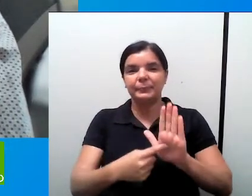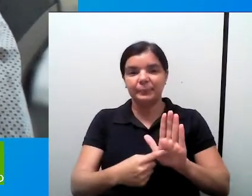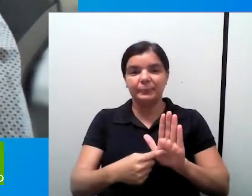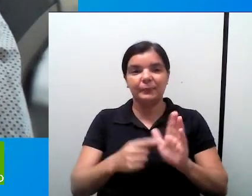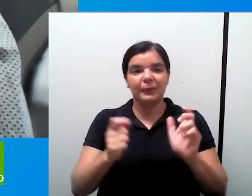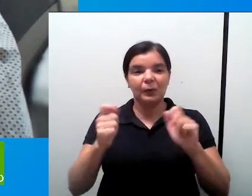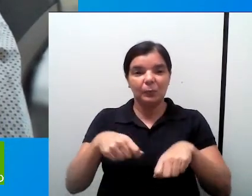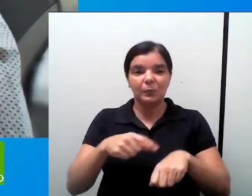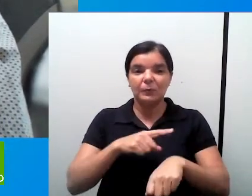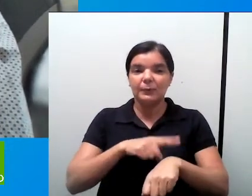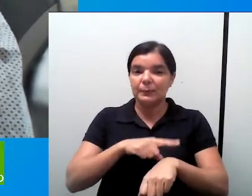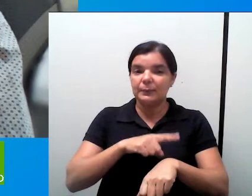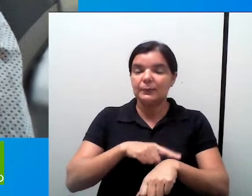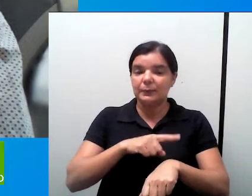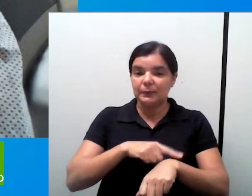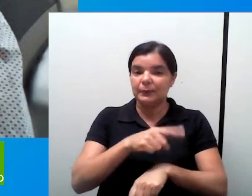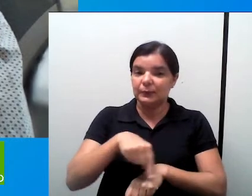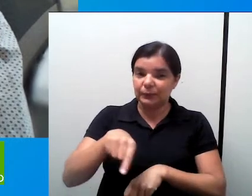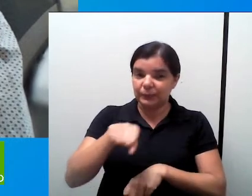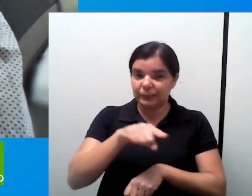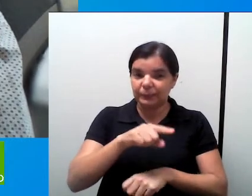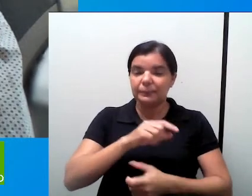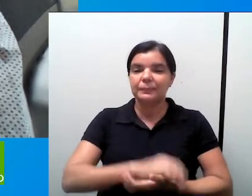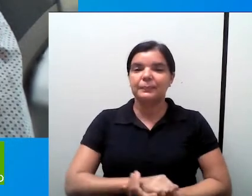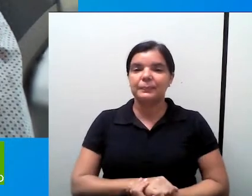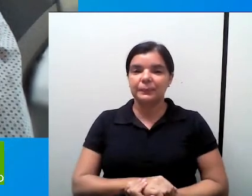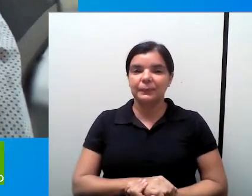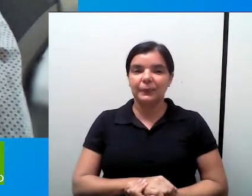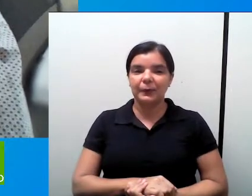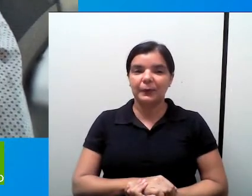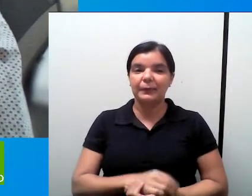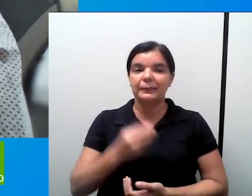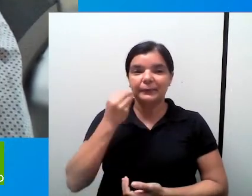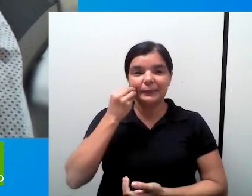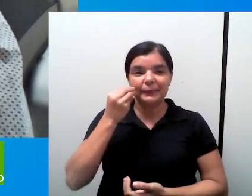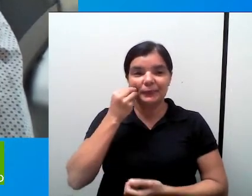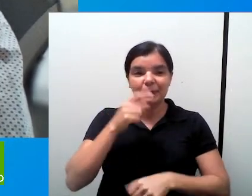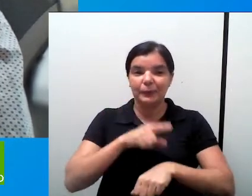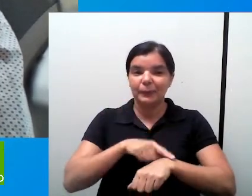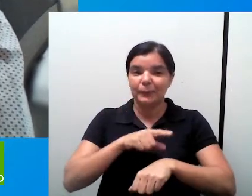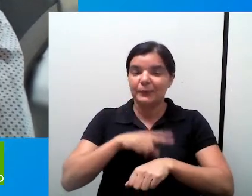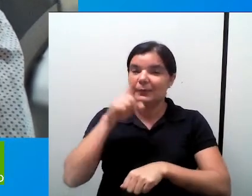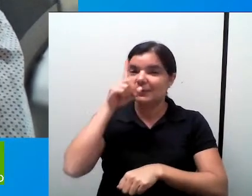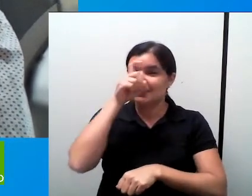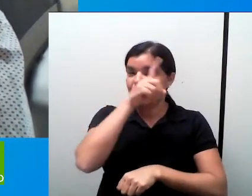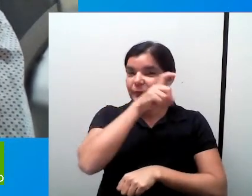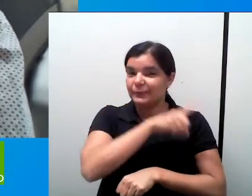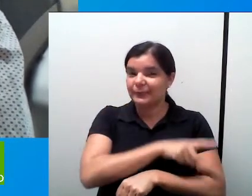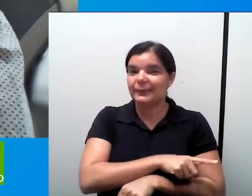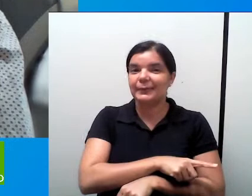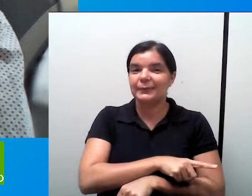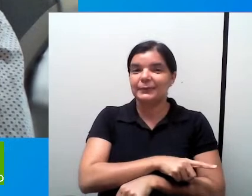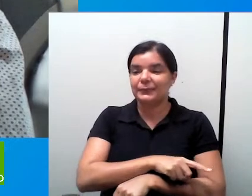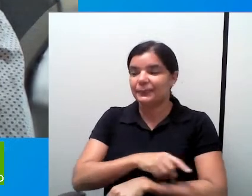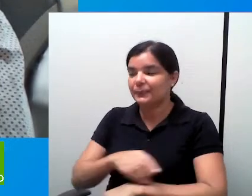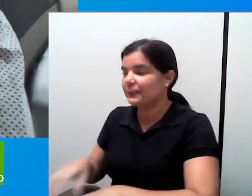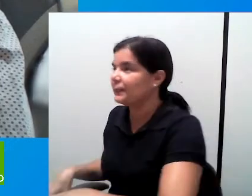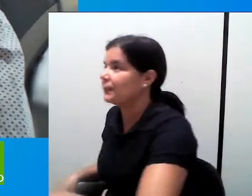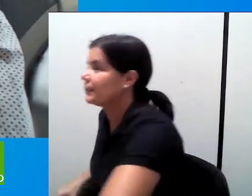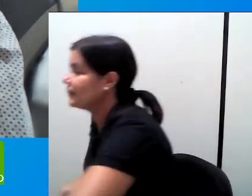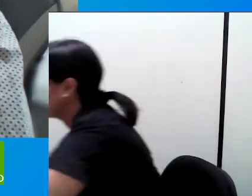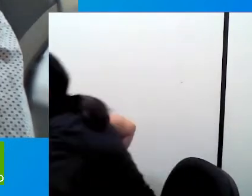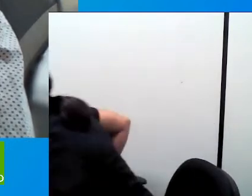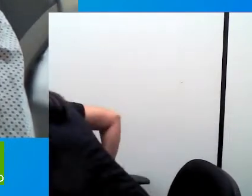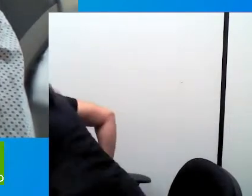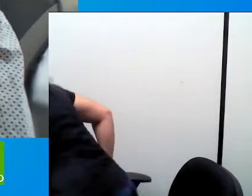mais muito tempo de vocês. Vou tentar, porque eu tenho um pouquinho de dificuldade nisso. Faz um tempinho